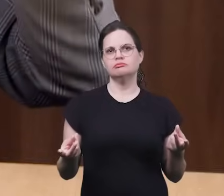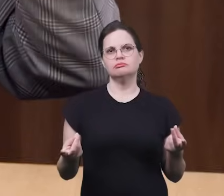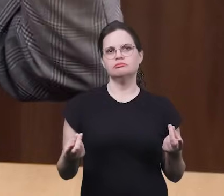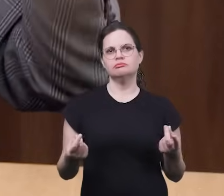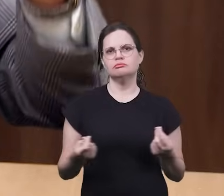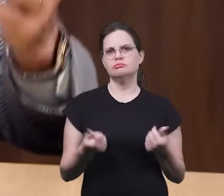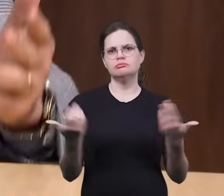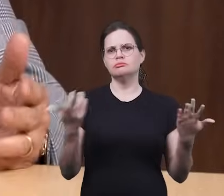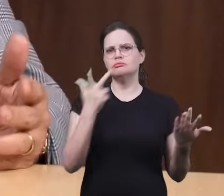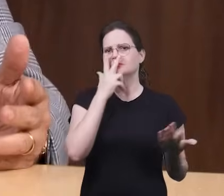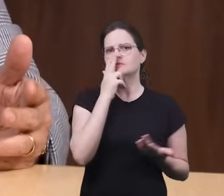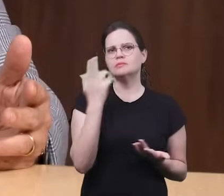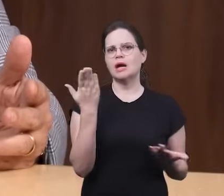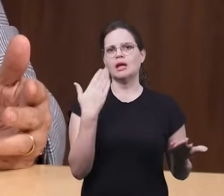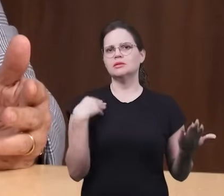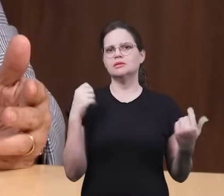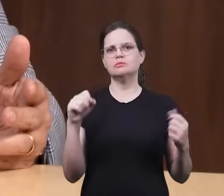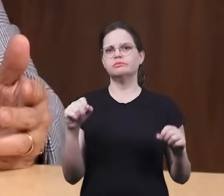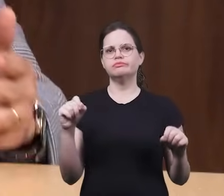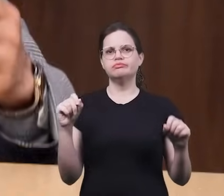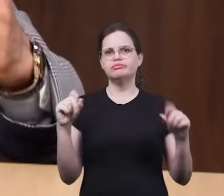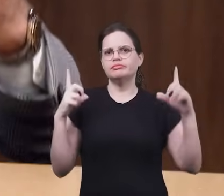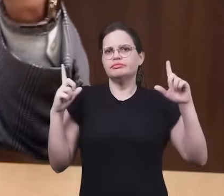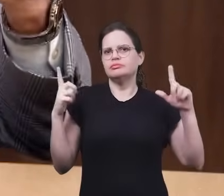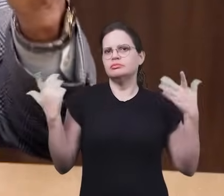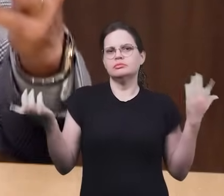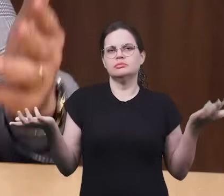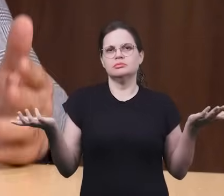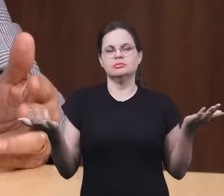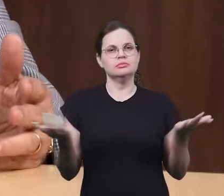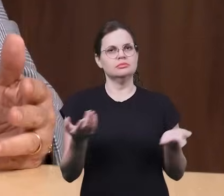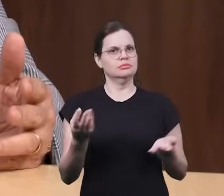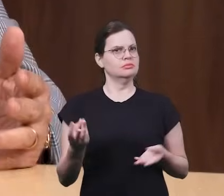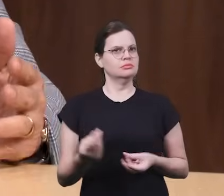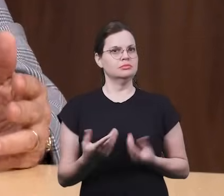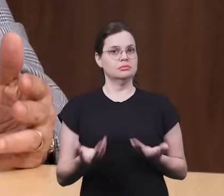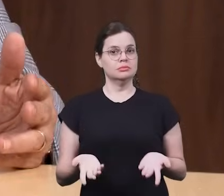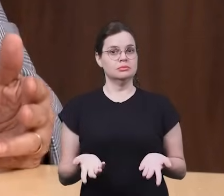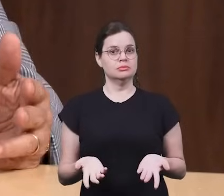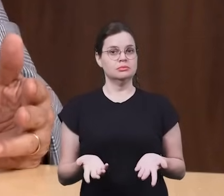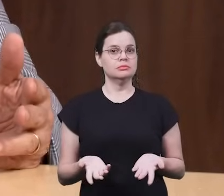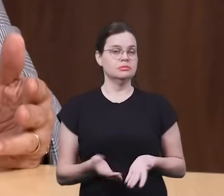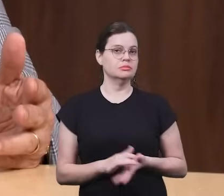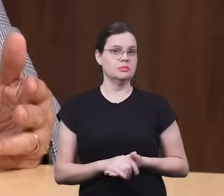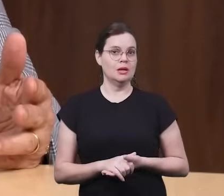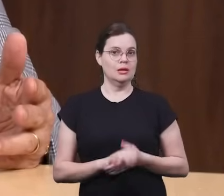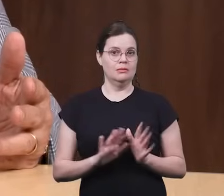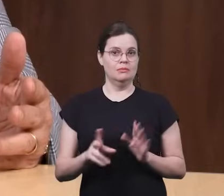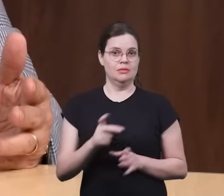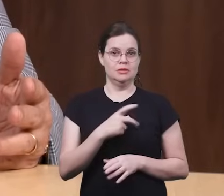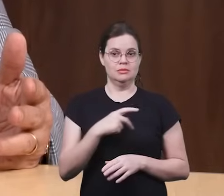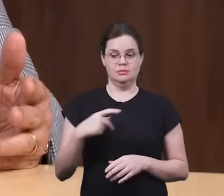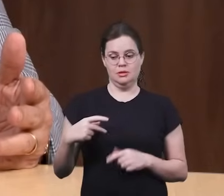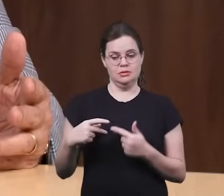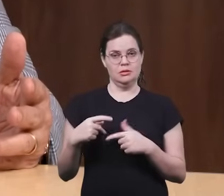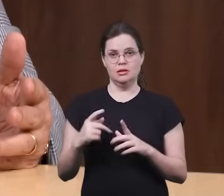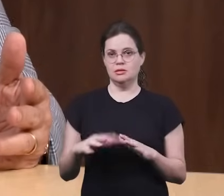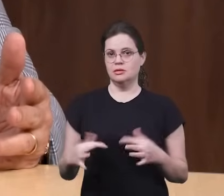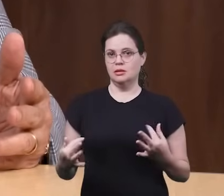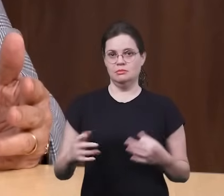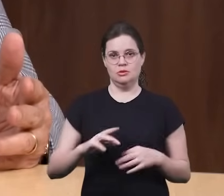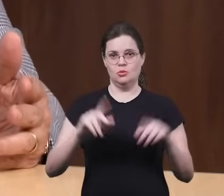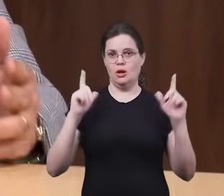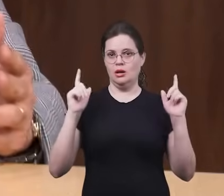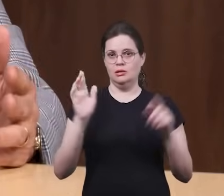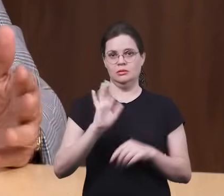tal... Está em evidência. Aquela coisa de evidência e tal. E a figura do pastor é uma figura muito simples,